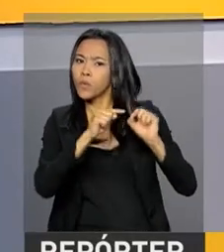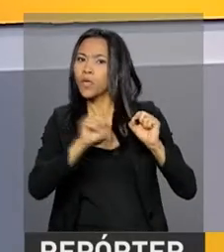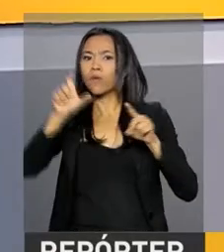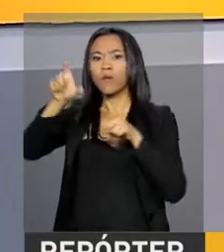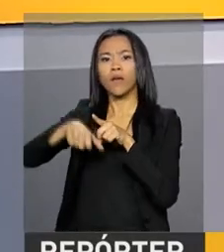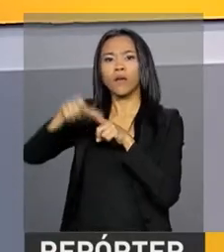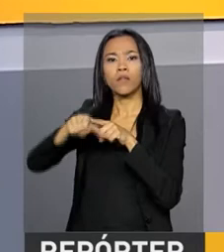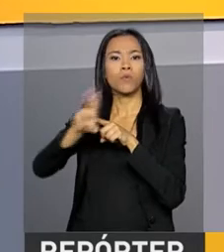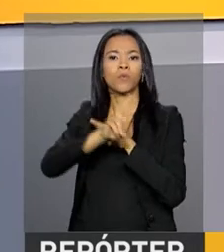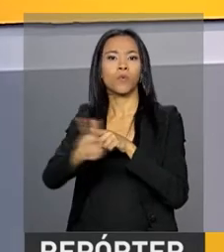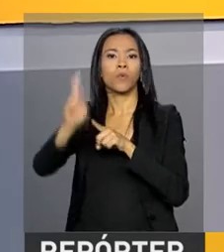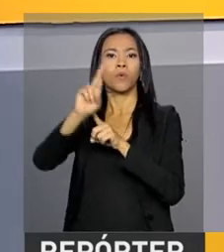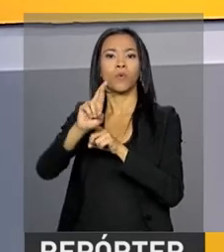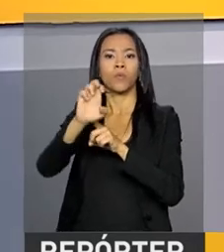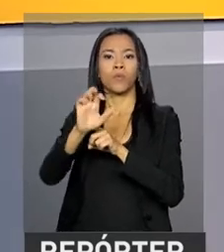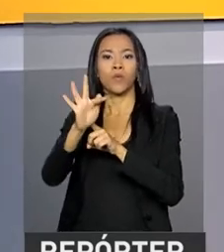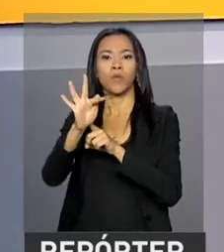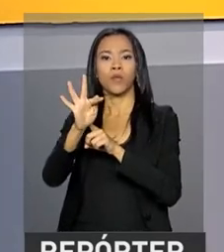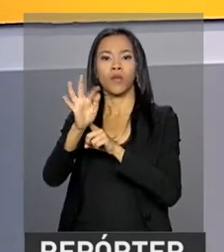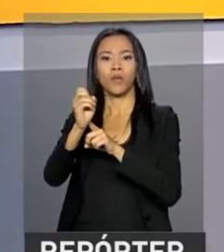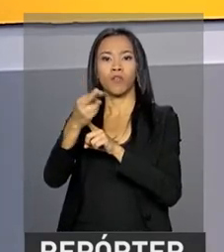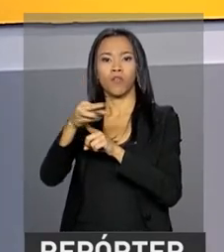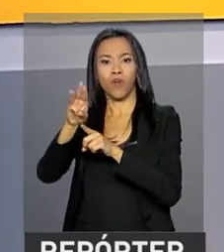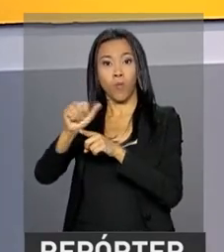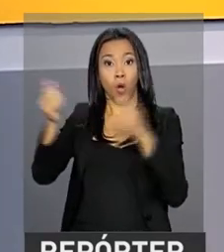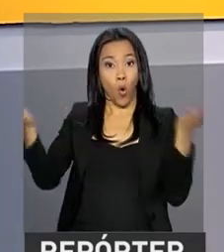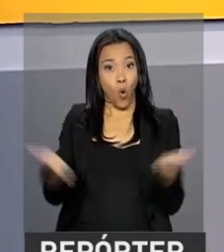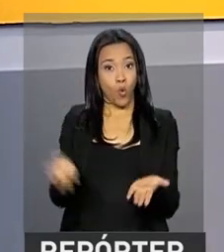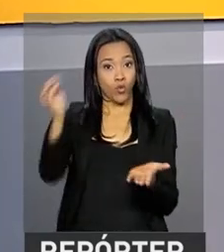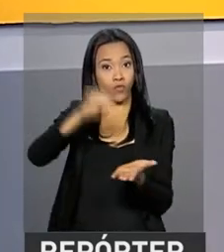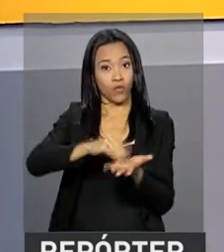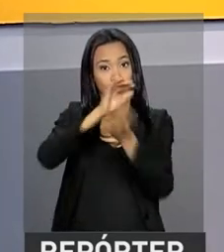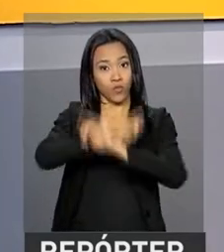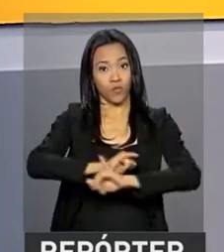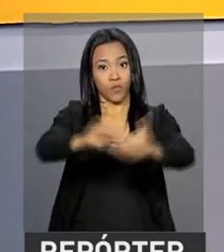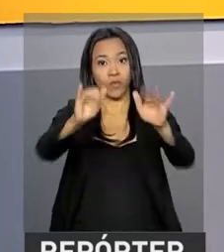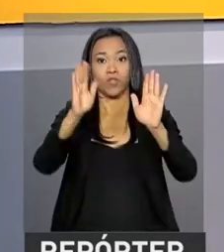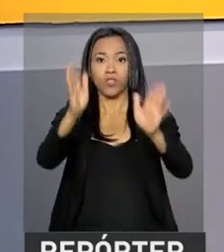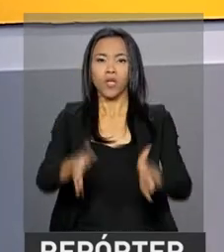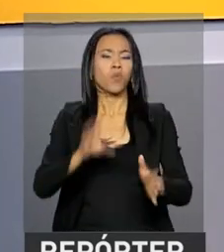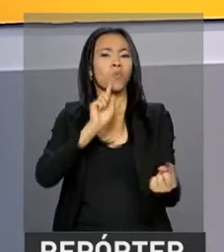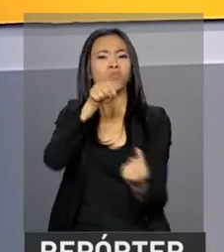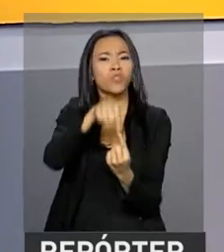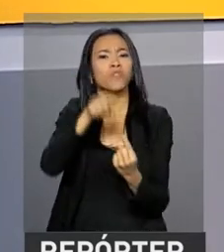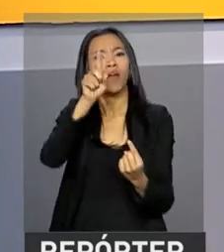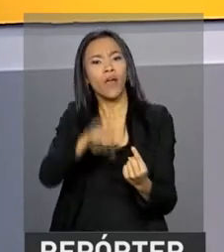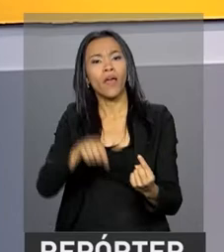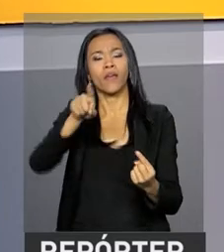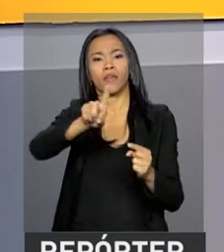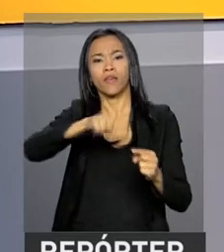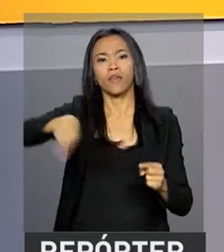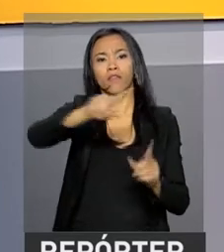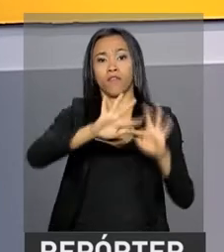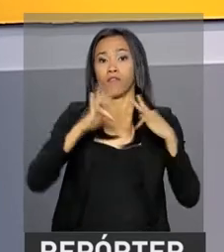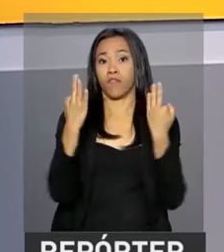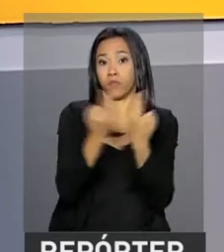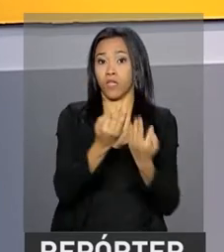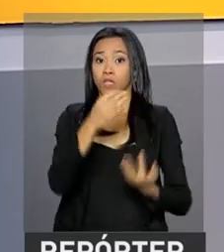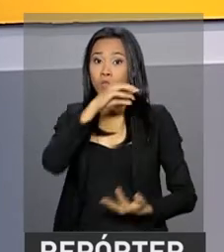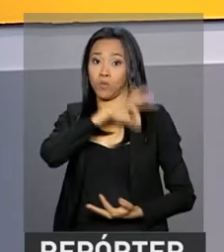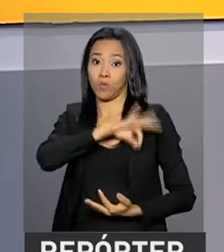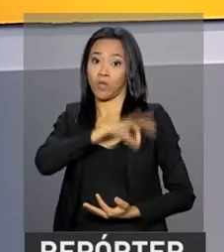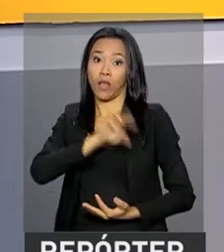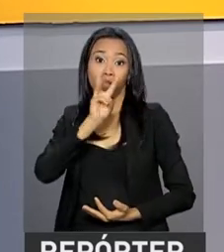cartão reforma foi publicado hoje no diário oficial da união o objetivo do cartão é permitir que famílias com renda mensal de até três salários